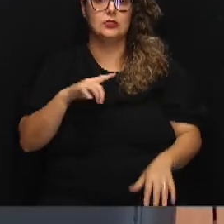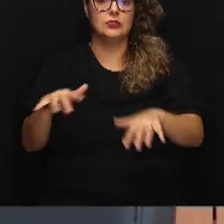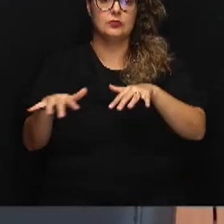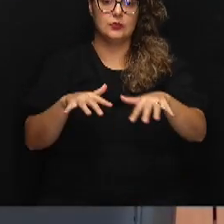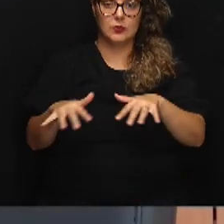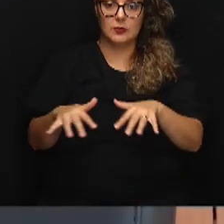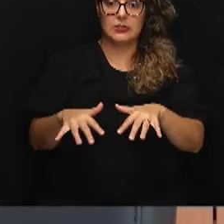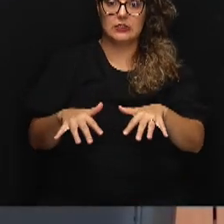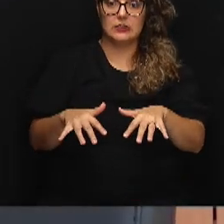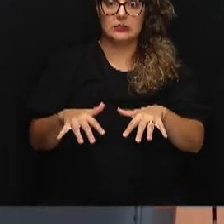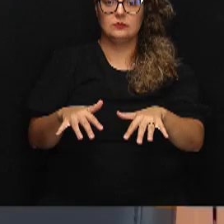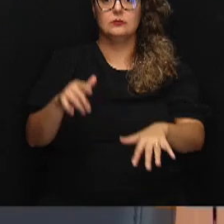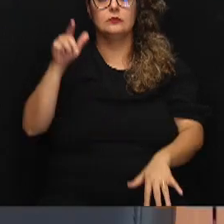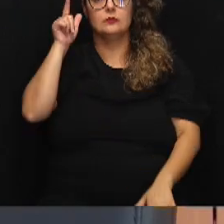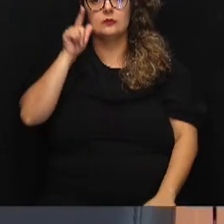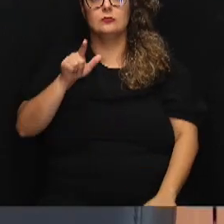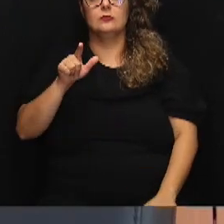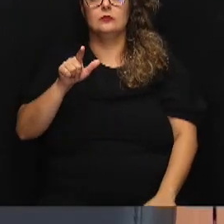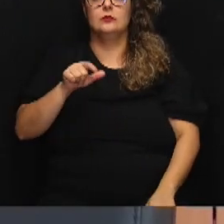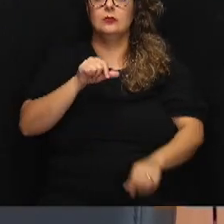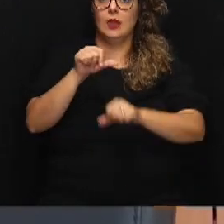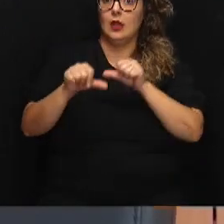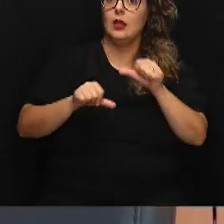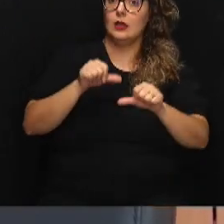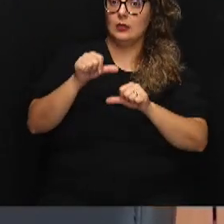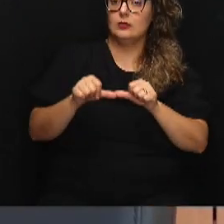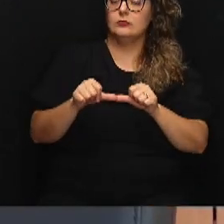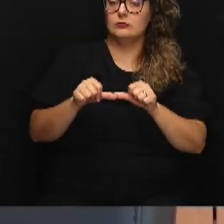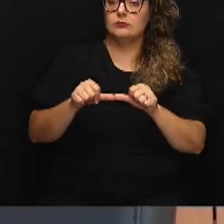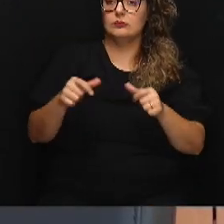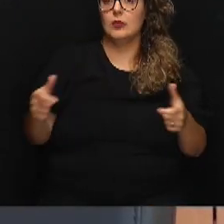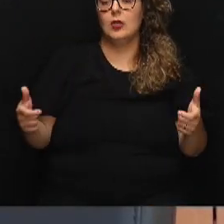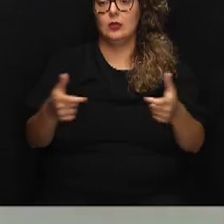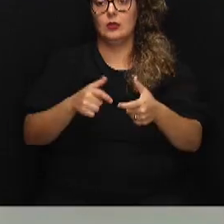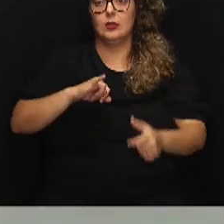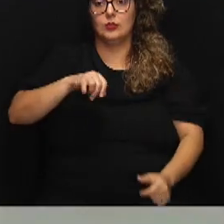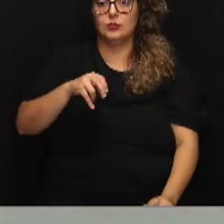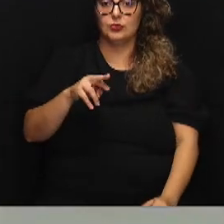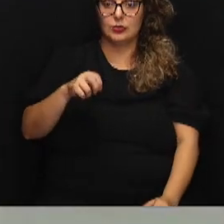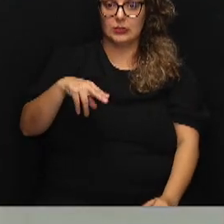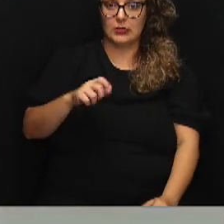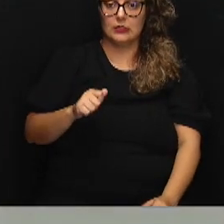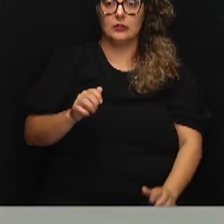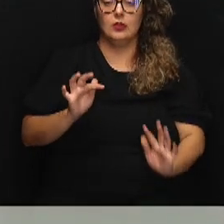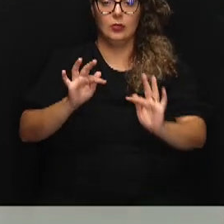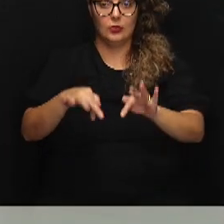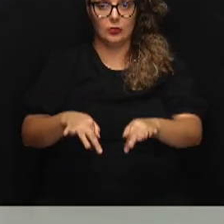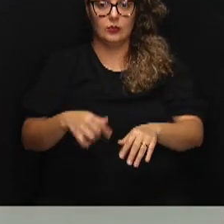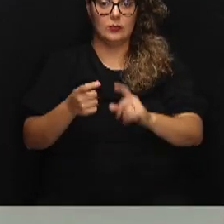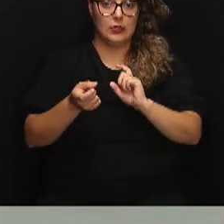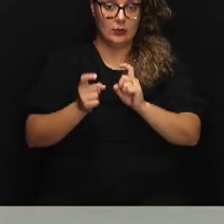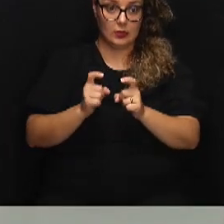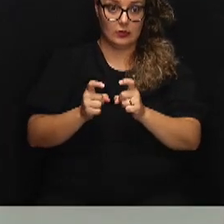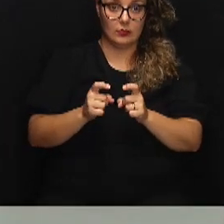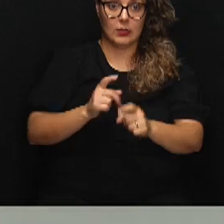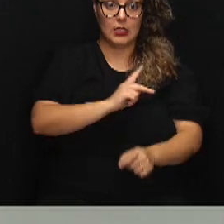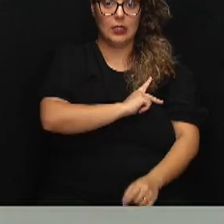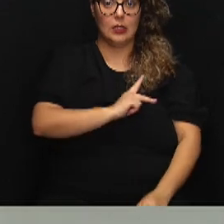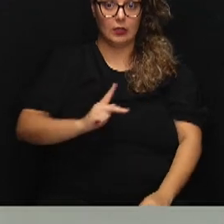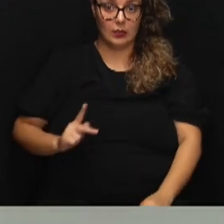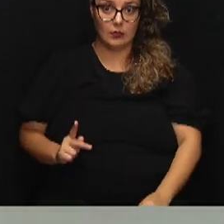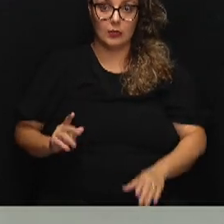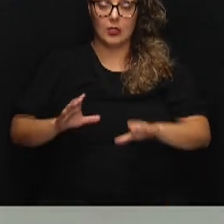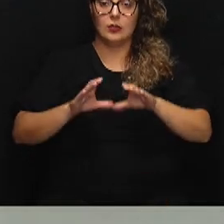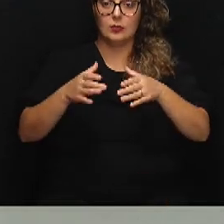mobilização, para conseguir alterações e redução na jornada de trabalho. Ao final da reunião, a presidente da